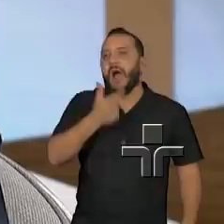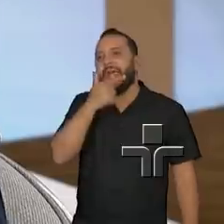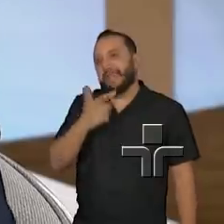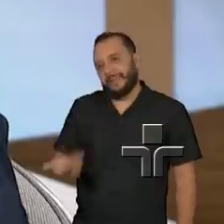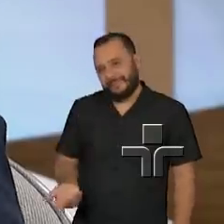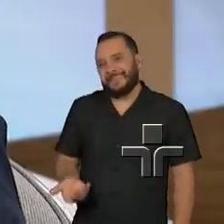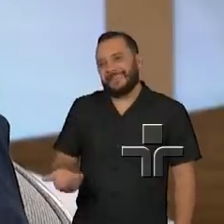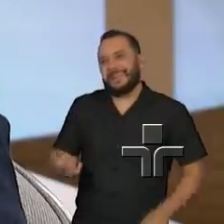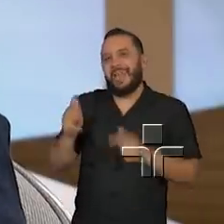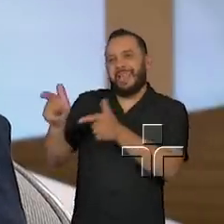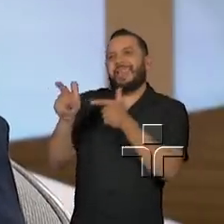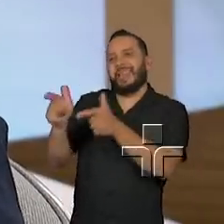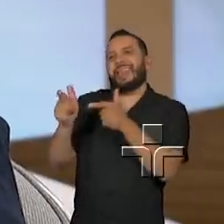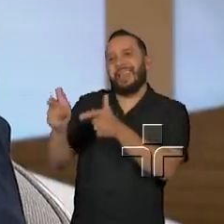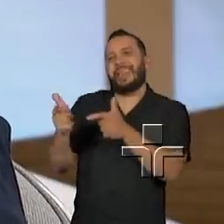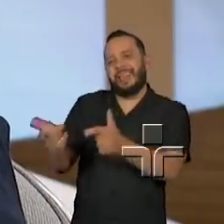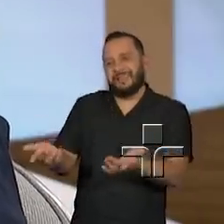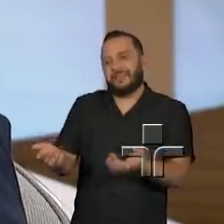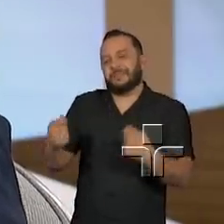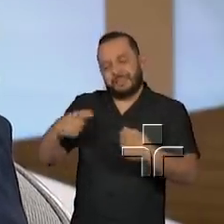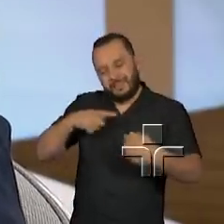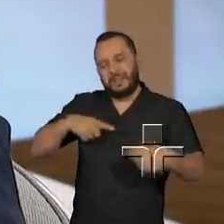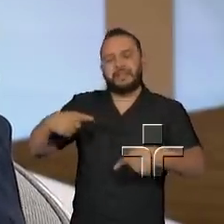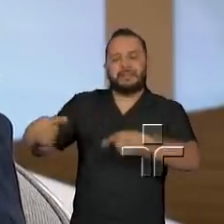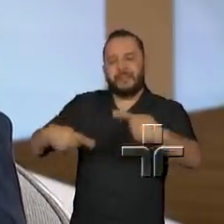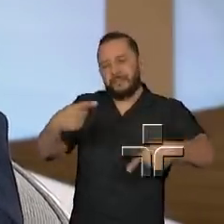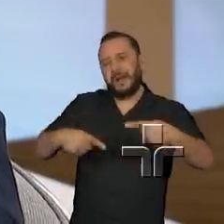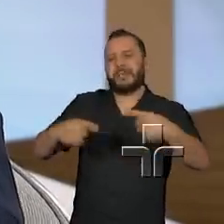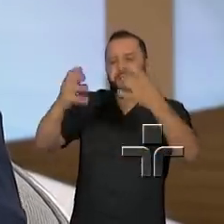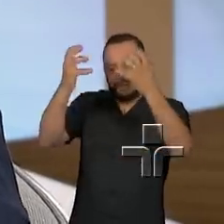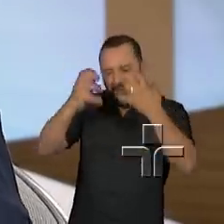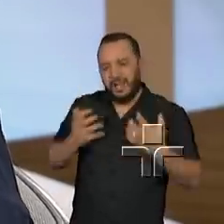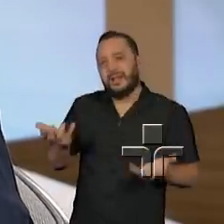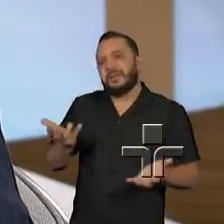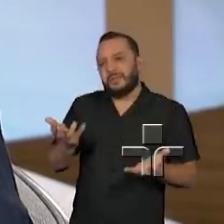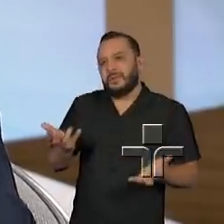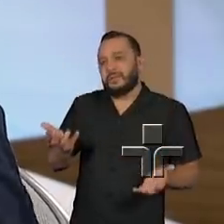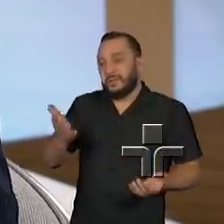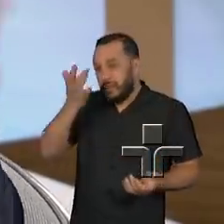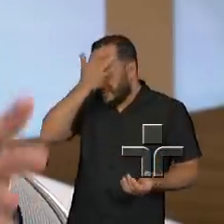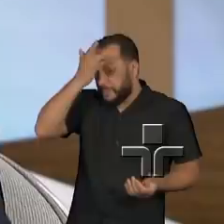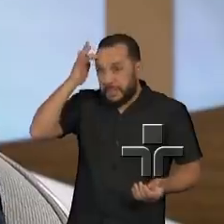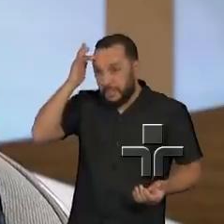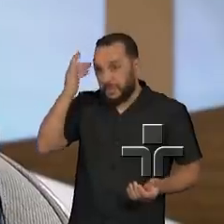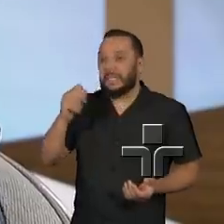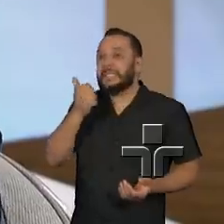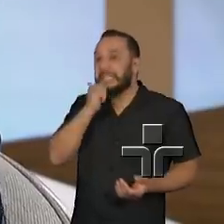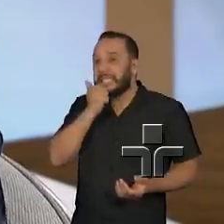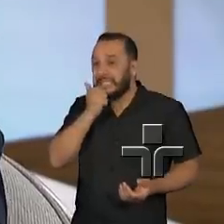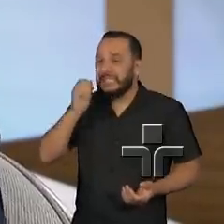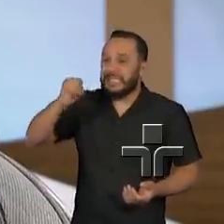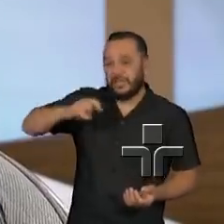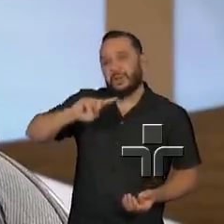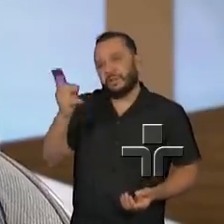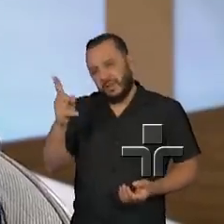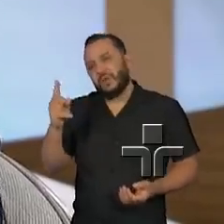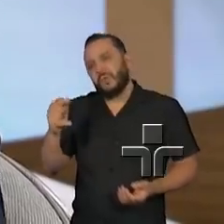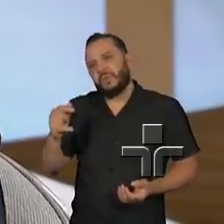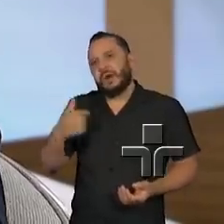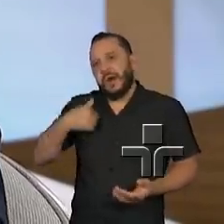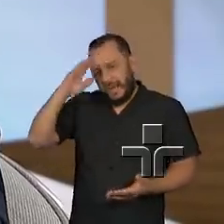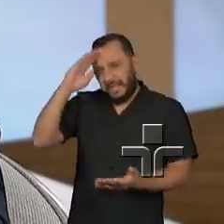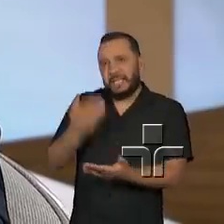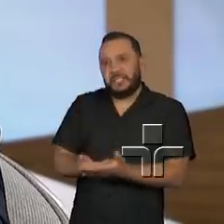nisso. Não vejo saída sem um debate franco, sem uma firmeza da parte das pessoas que, cientistas ou não, aderem aos fatos